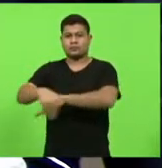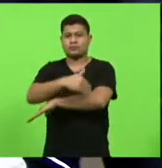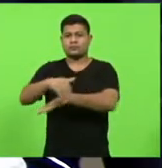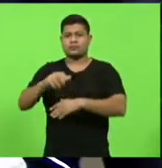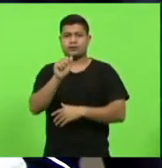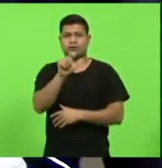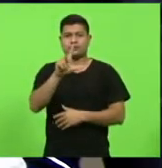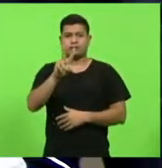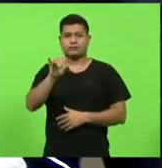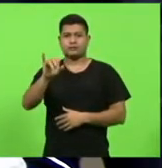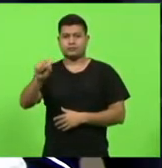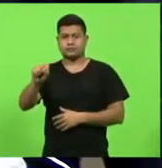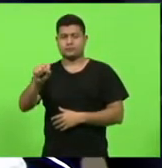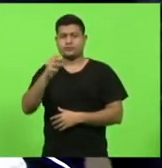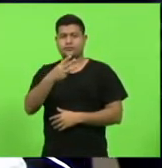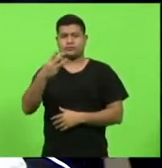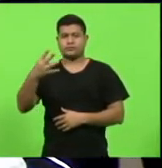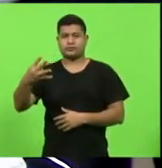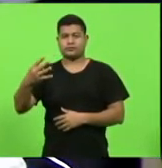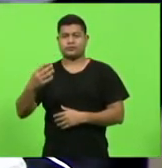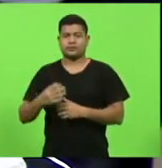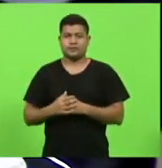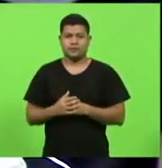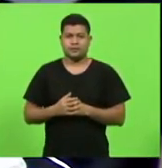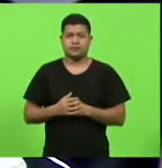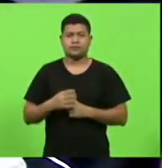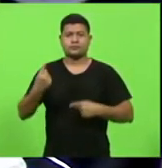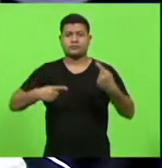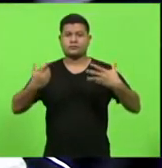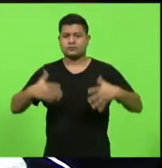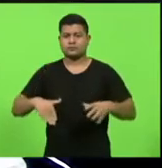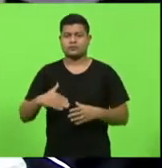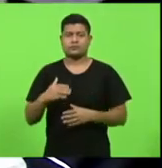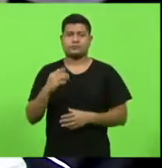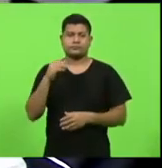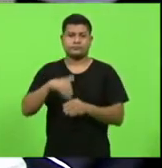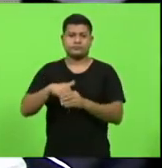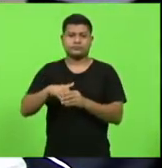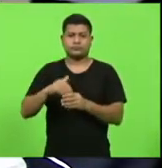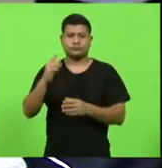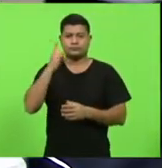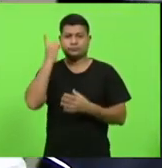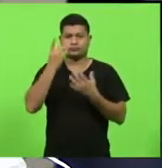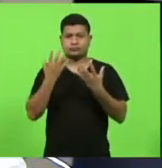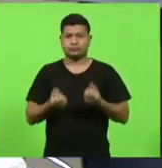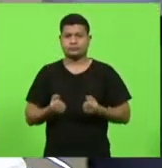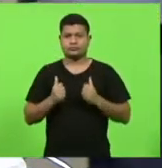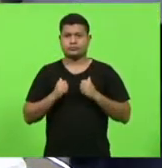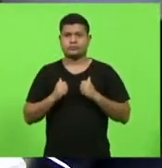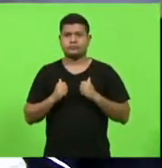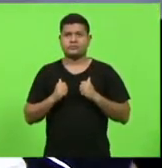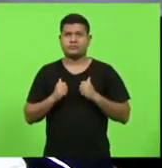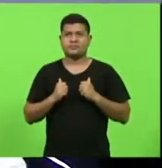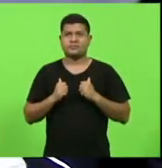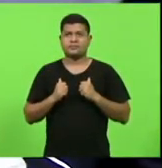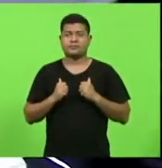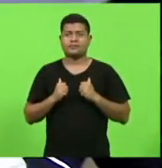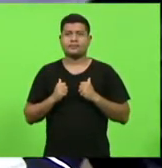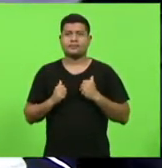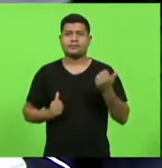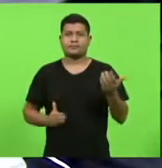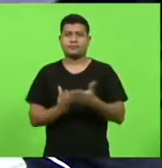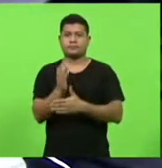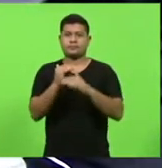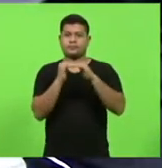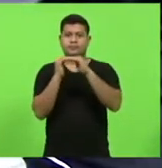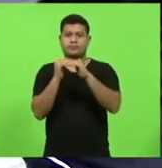de Brito 334. Em discussão. Não havendo quem queira discutir, em votação. Deputados que aprovam, permaneçam como se encontra.